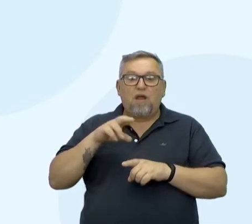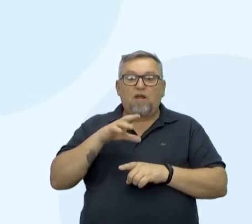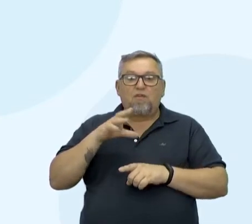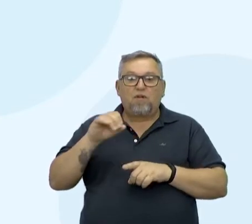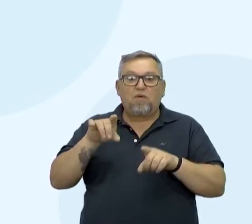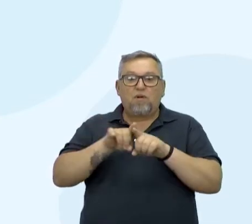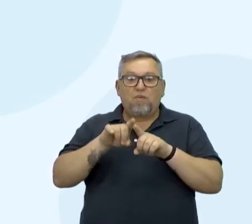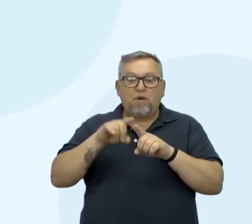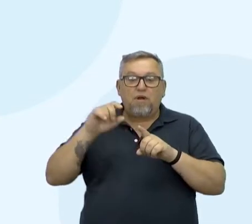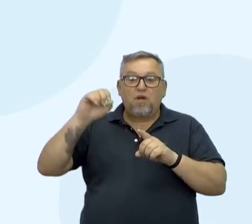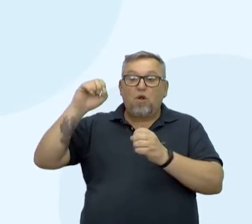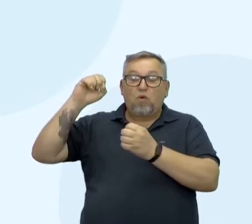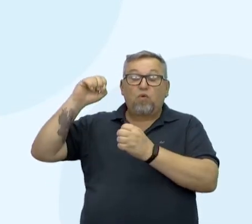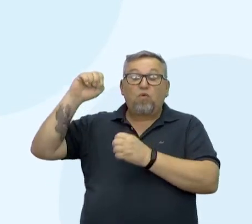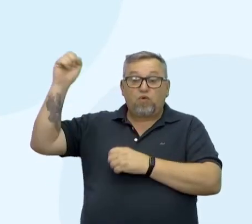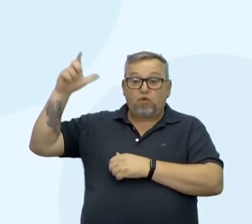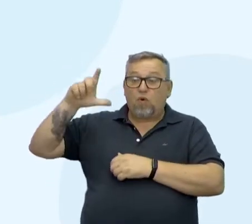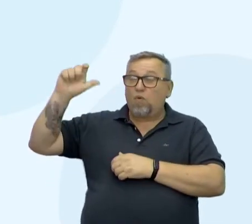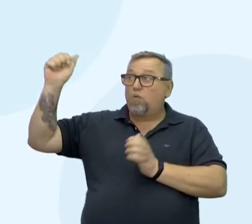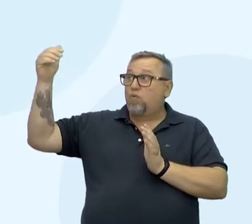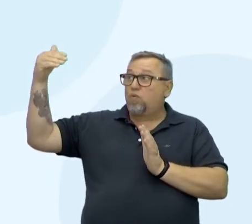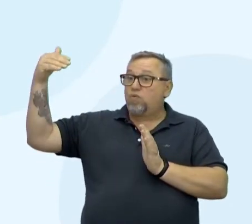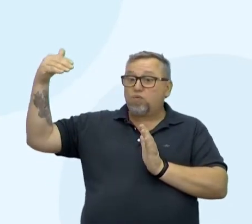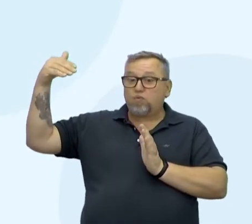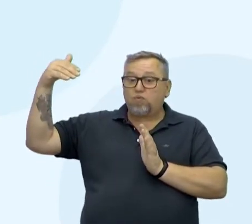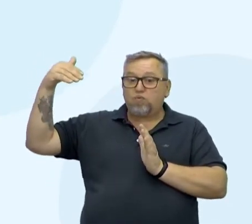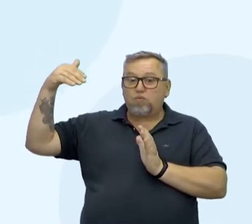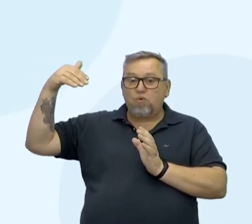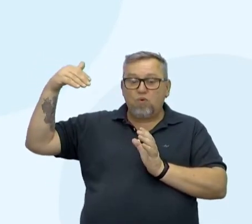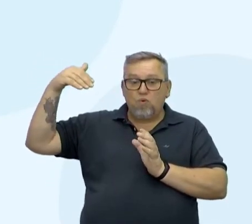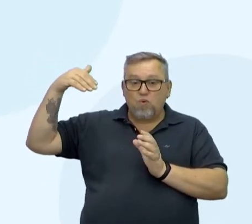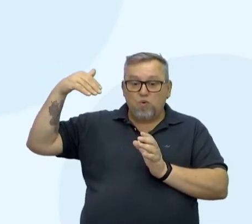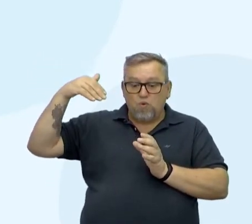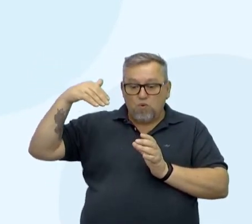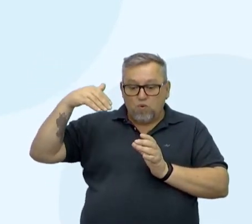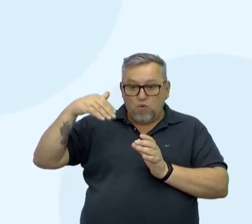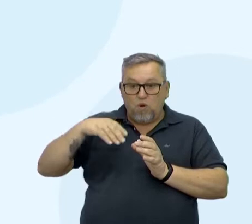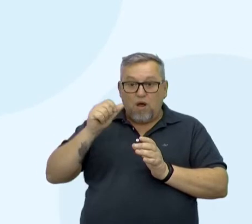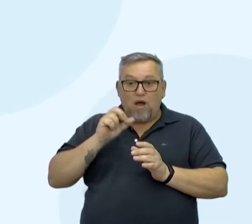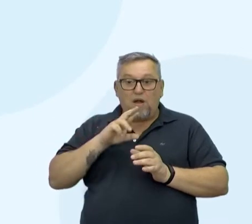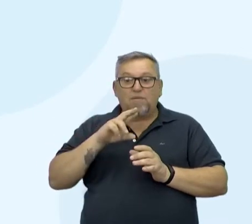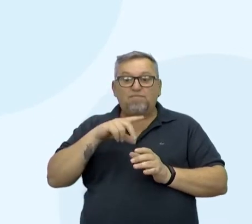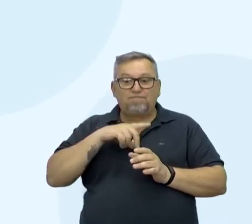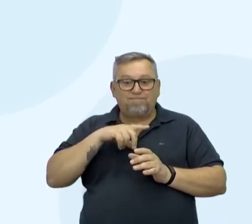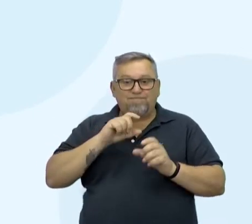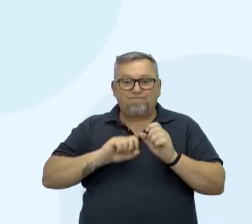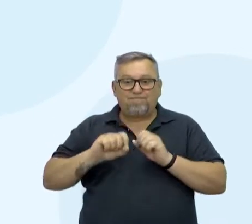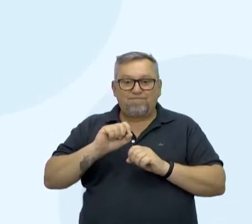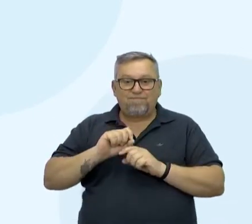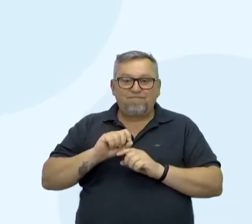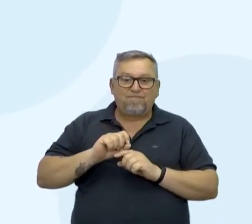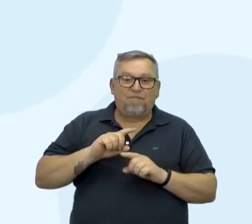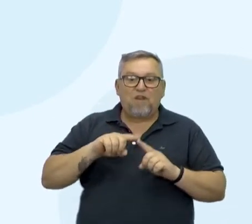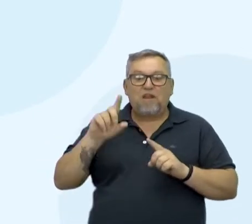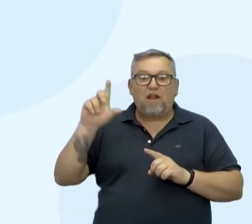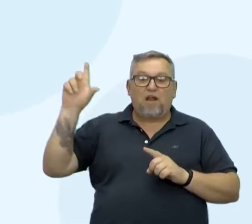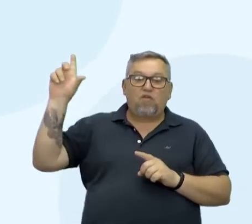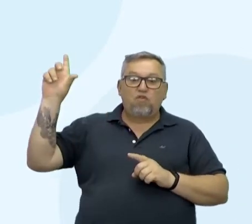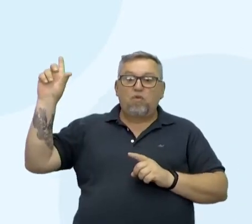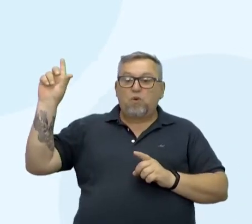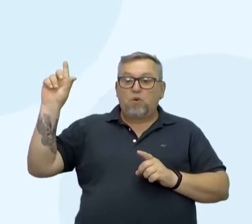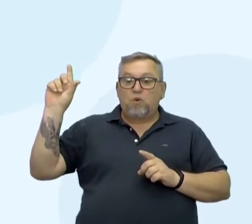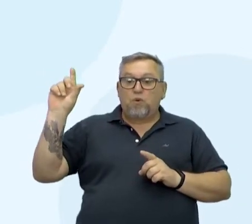Gibalina, sair do Sol e chegar na Terra, a Terra tem atmosfera. E essa radiação ela é atenuada,